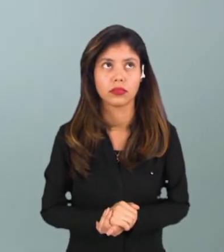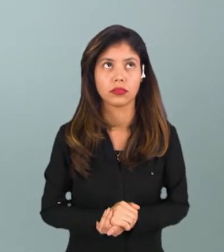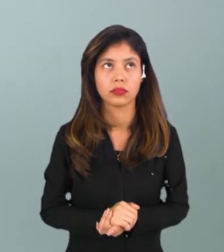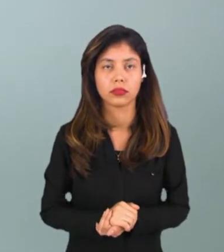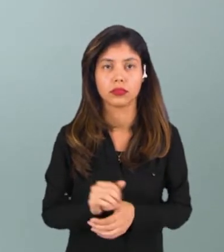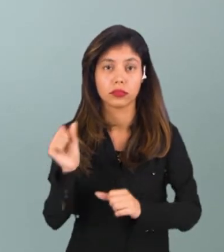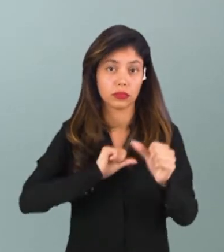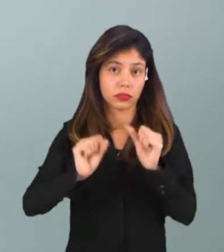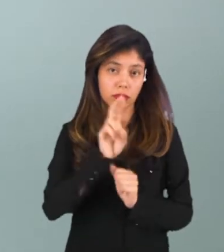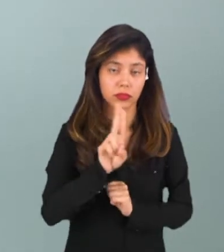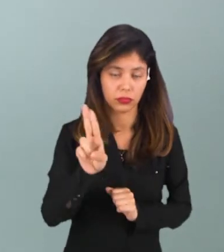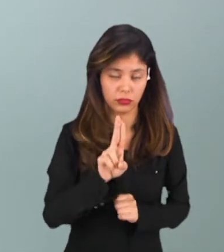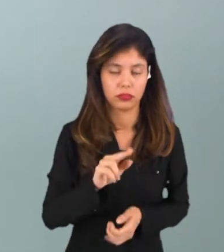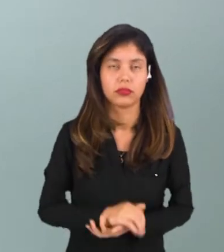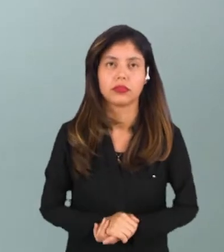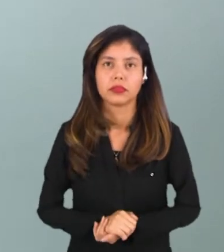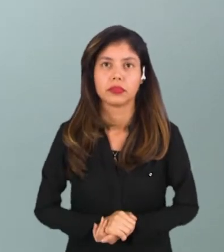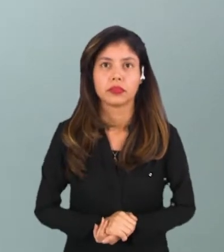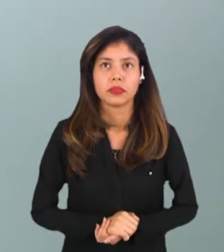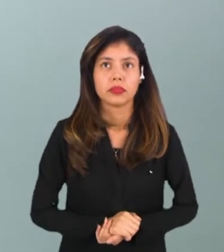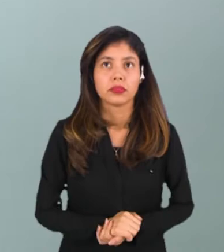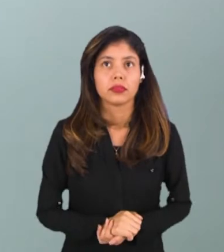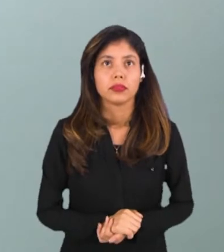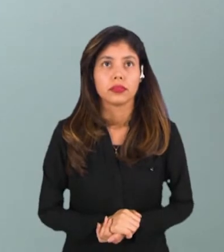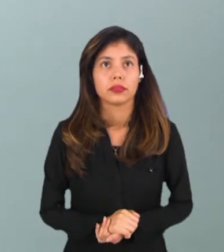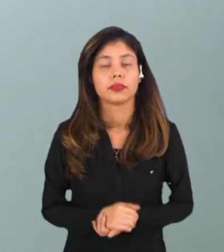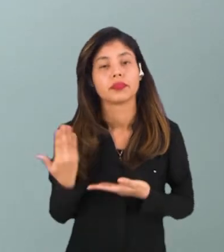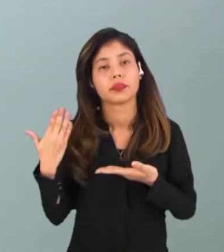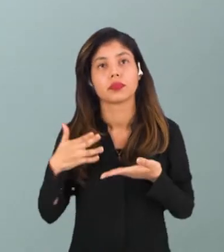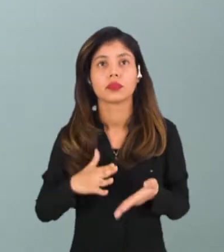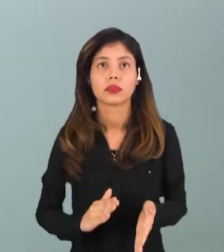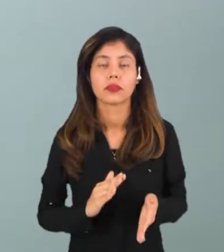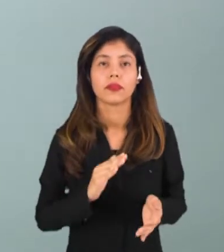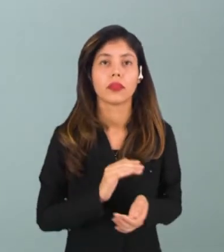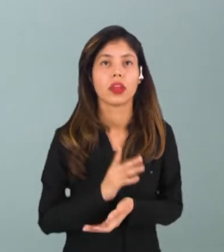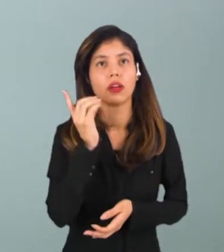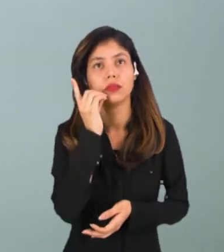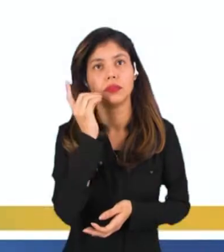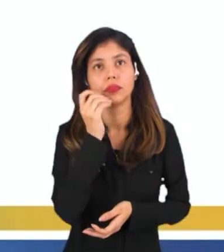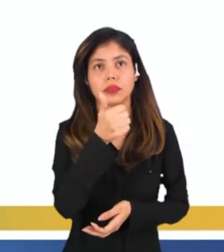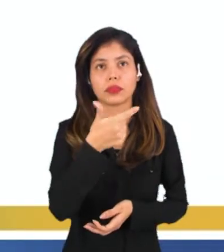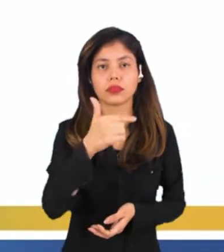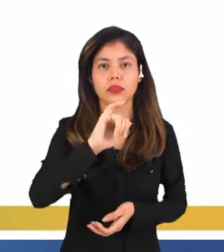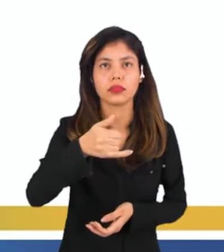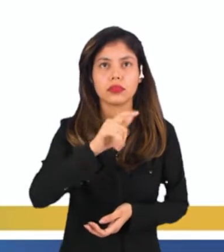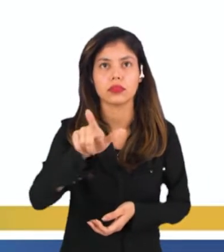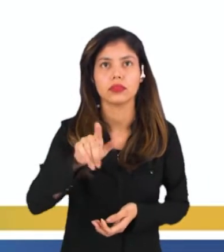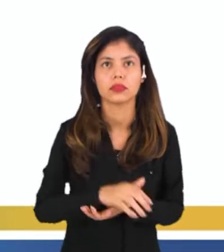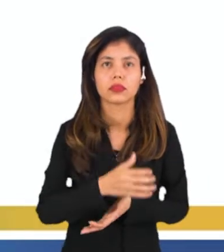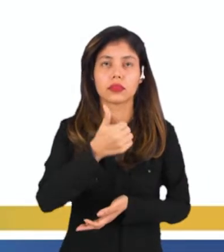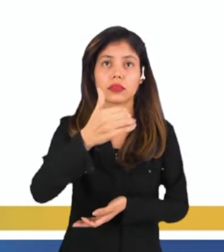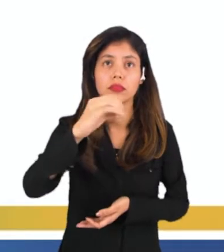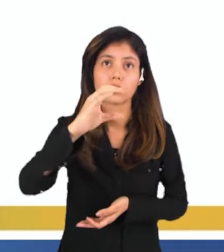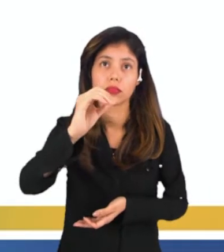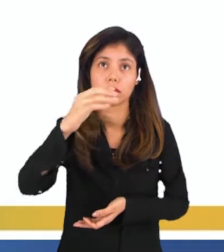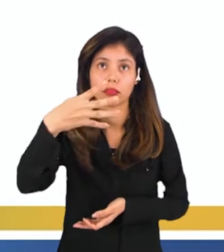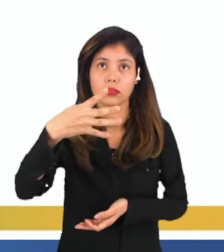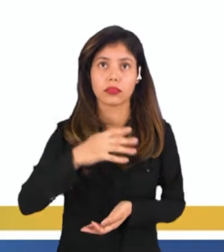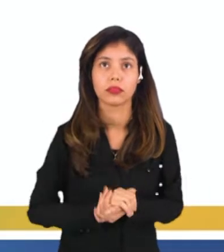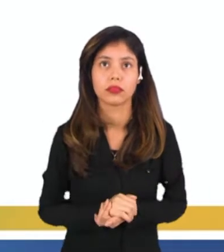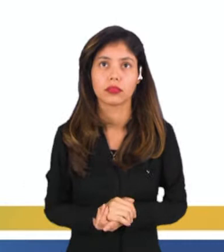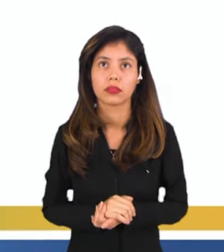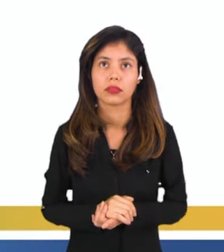a mudança do nome, tá? Então, ele nasceu dia 12 de julho de 1904